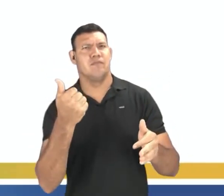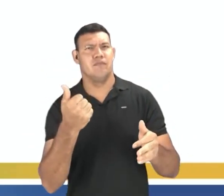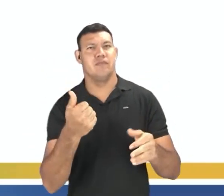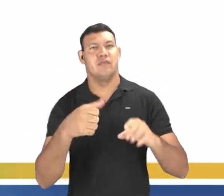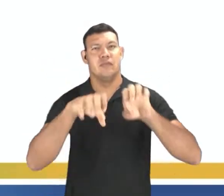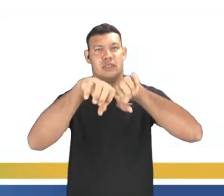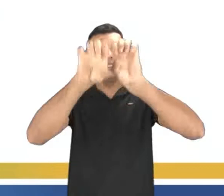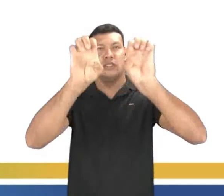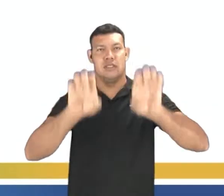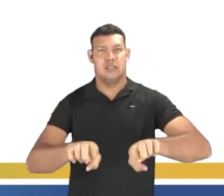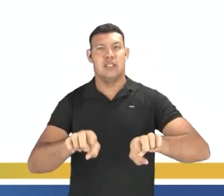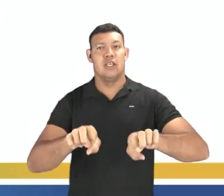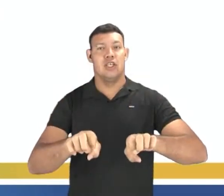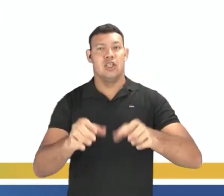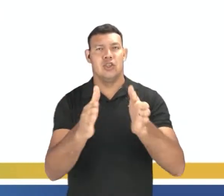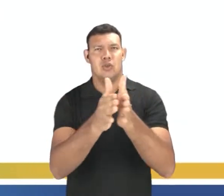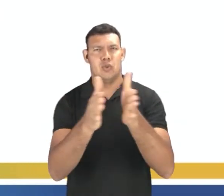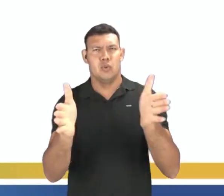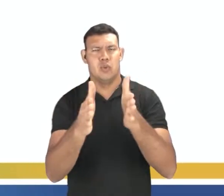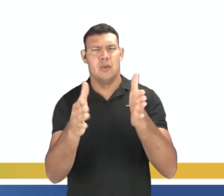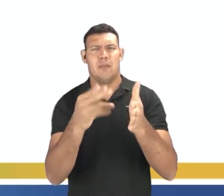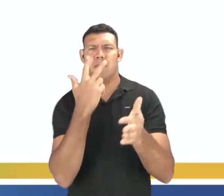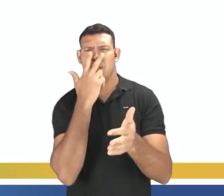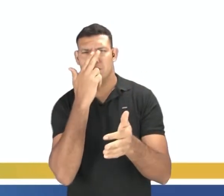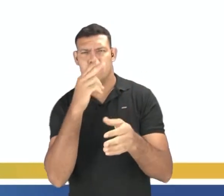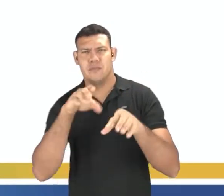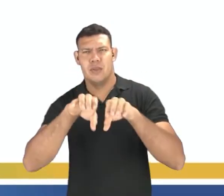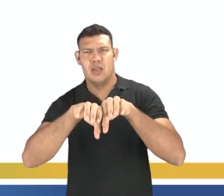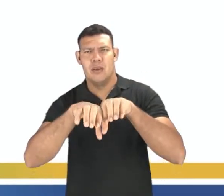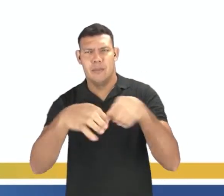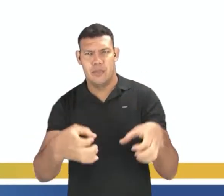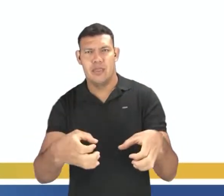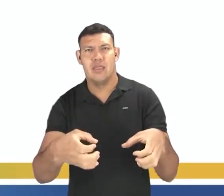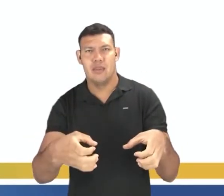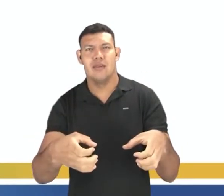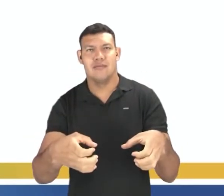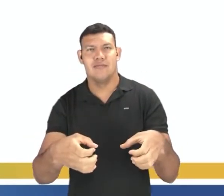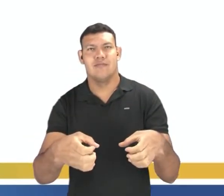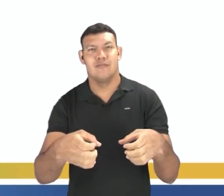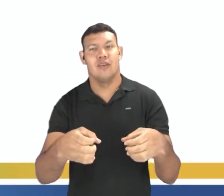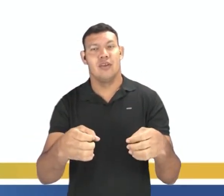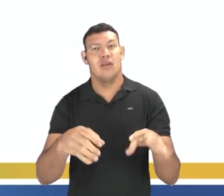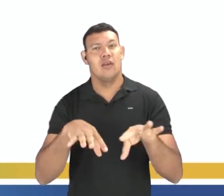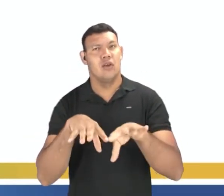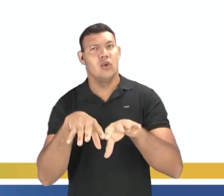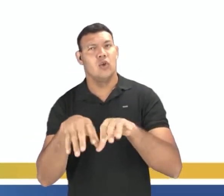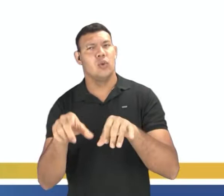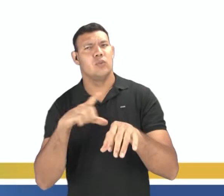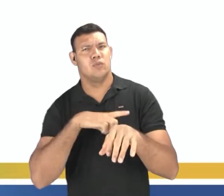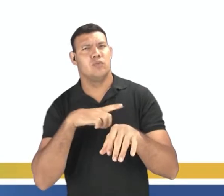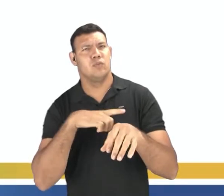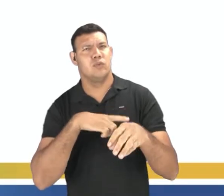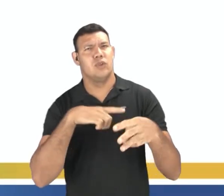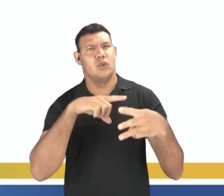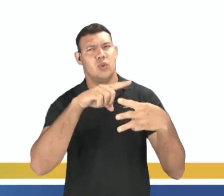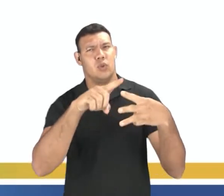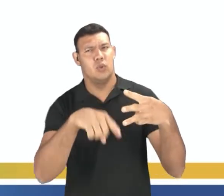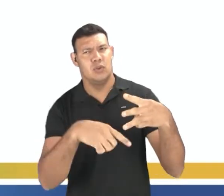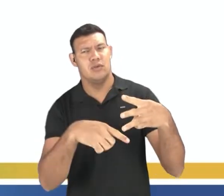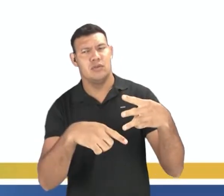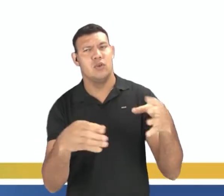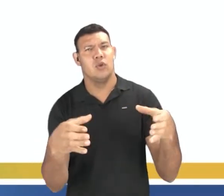tamanho similar ao do ovo é formada por um conjunto de bastante então a moro é uma estrutura formada